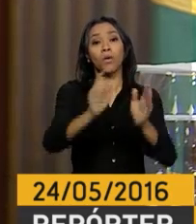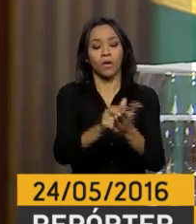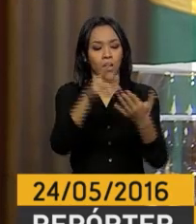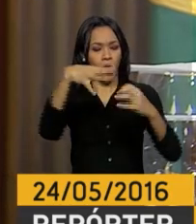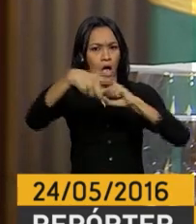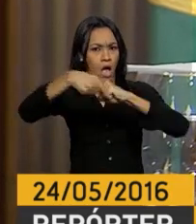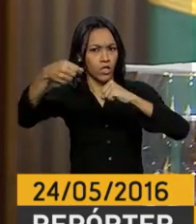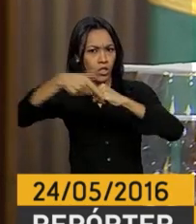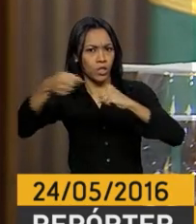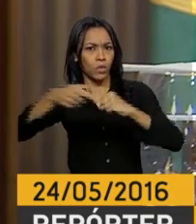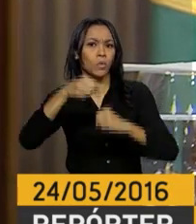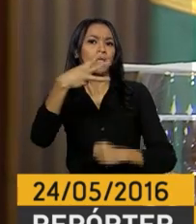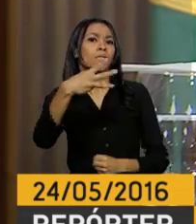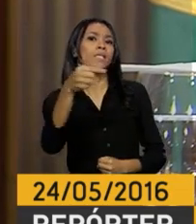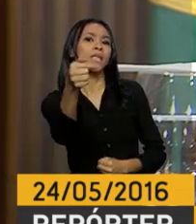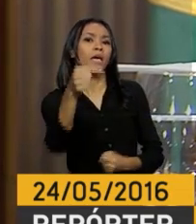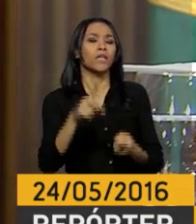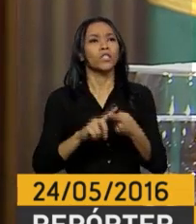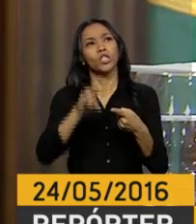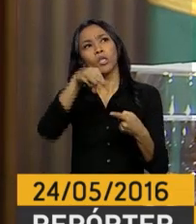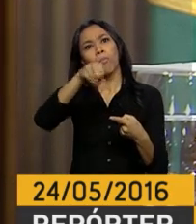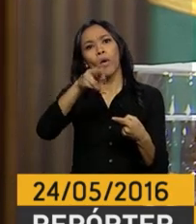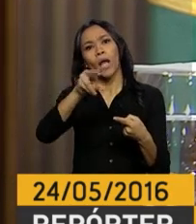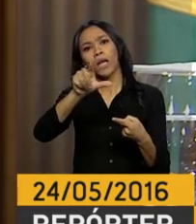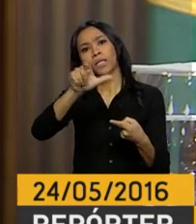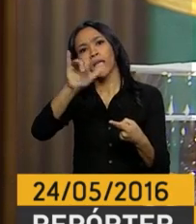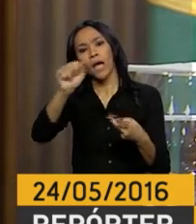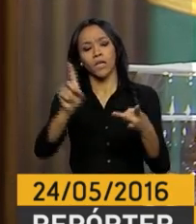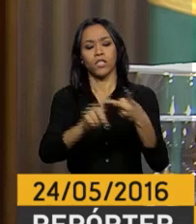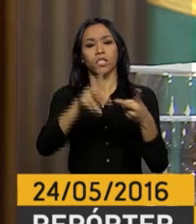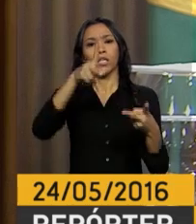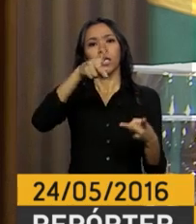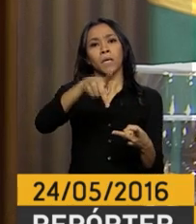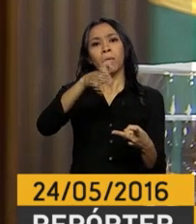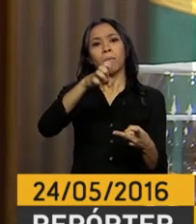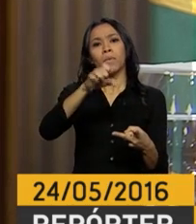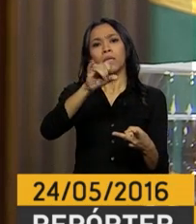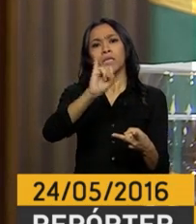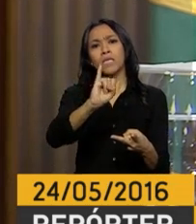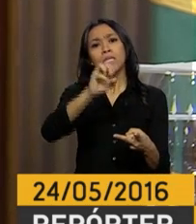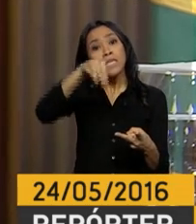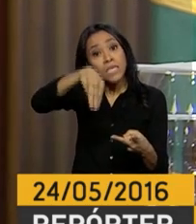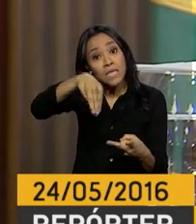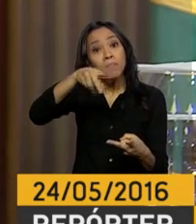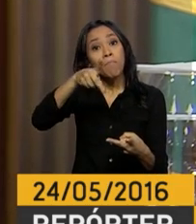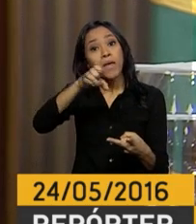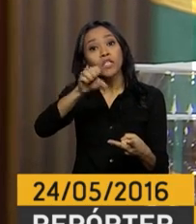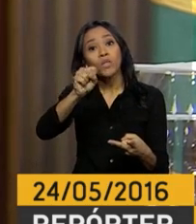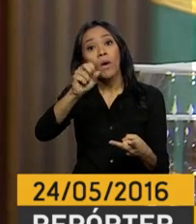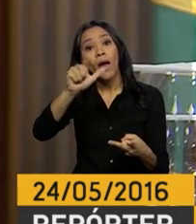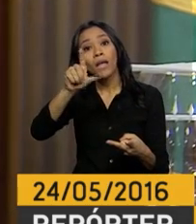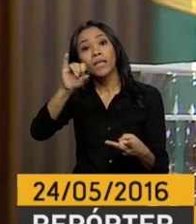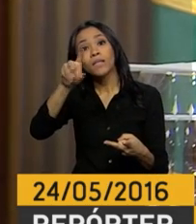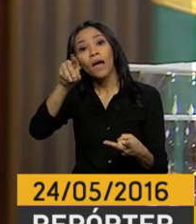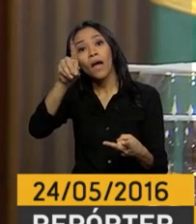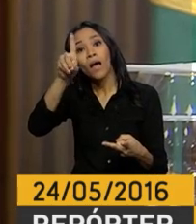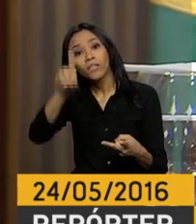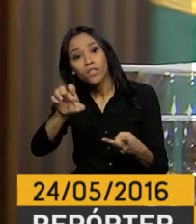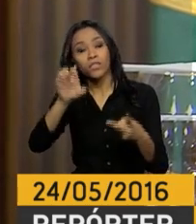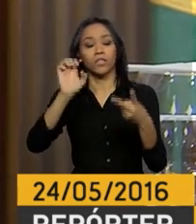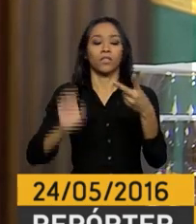dos pressupostos é a moralidade administrativa, pessoalidade, e muitas vezes se diz que nós estamos em